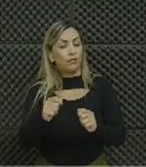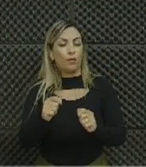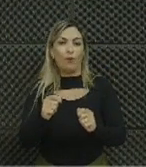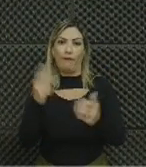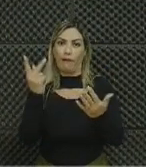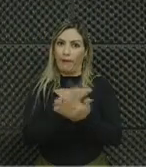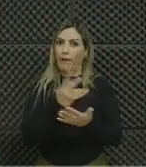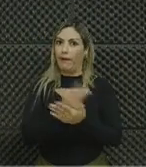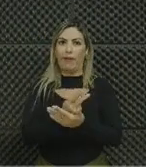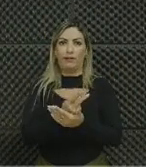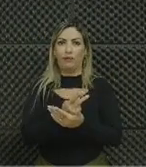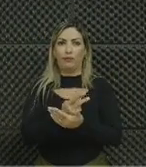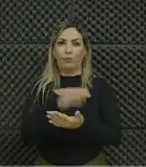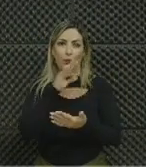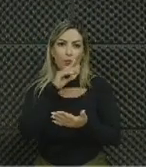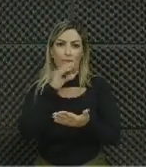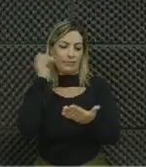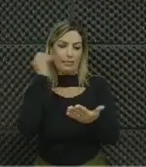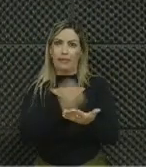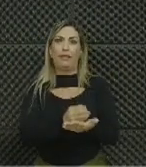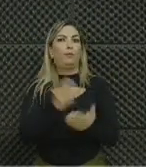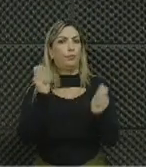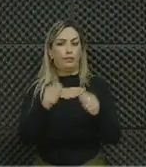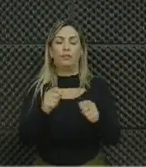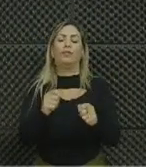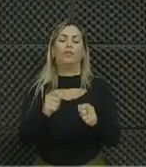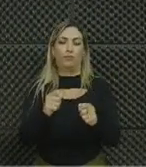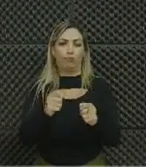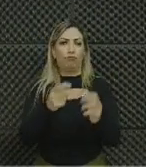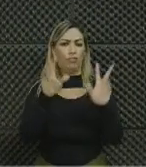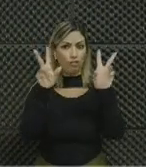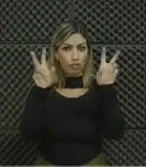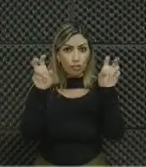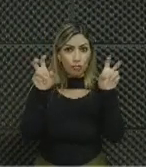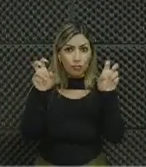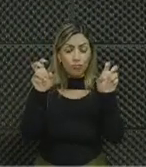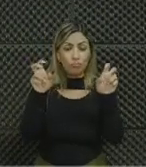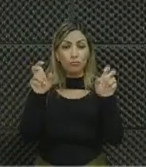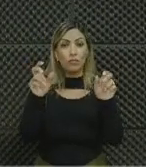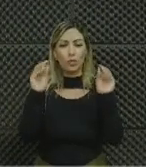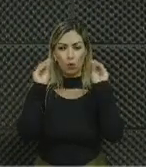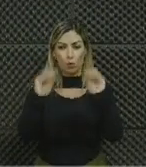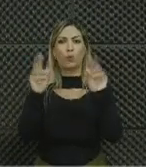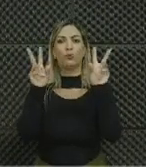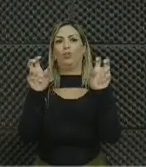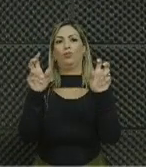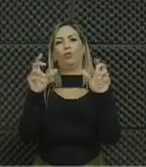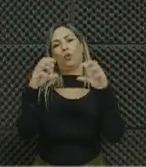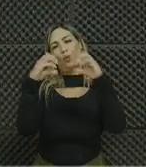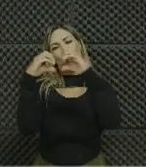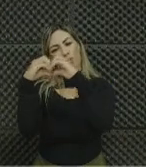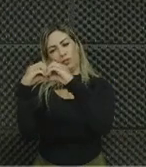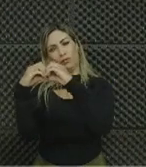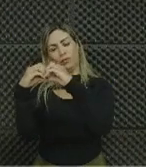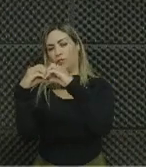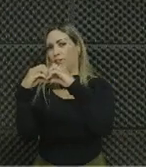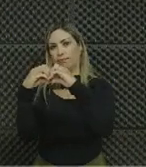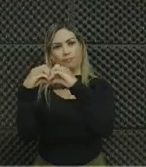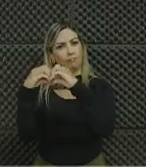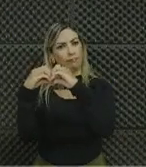pé. Se tiver alguma coisa no título que possa zerar a sua redação, digamos que você fez o título e colocou um coraçãozinho